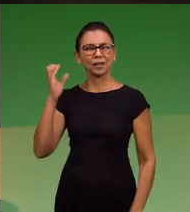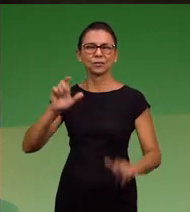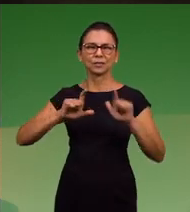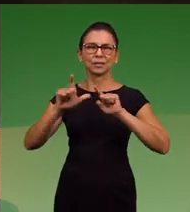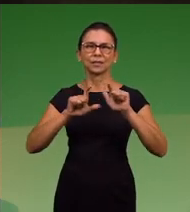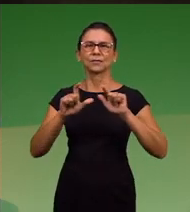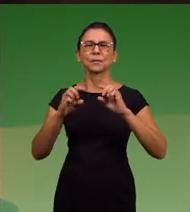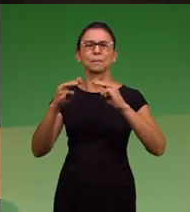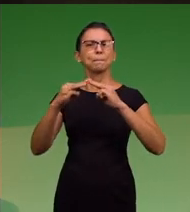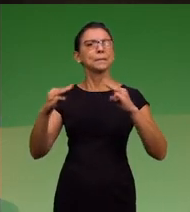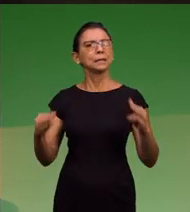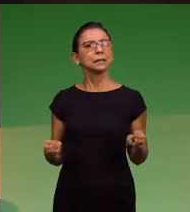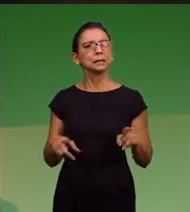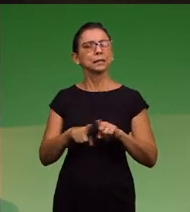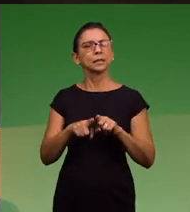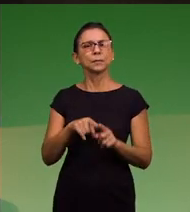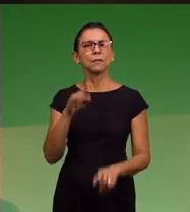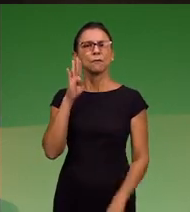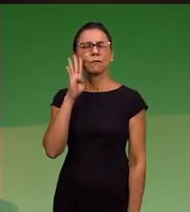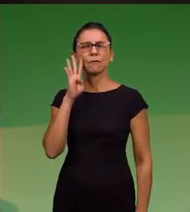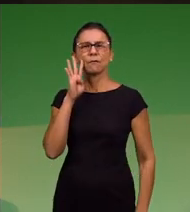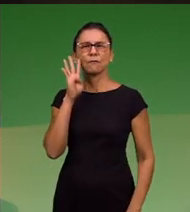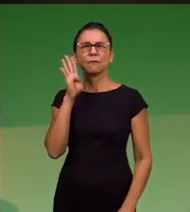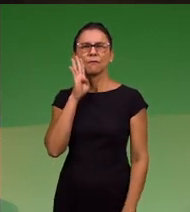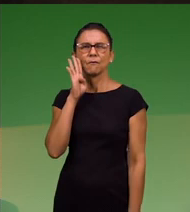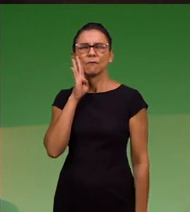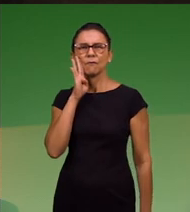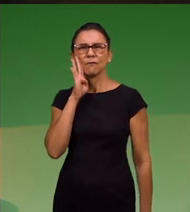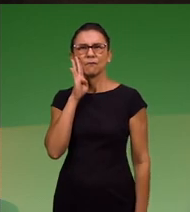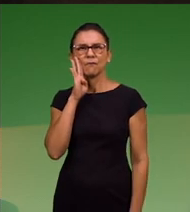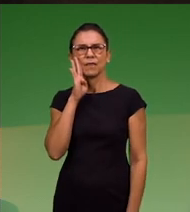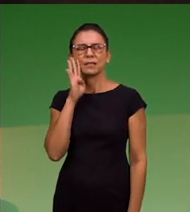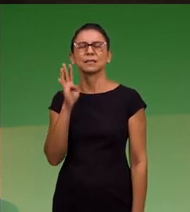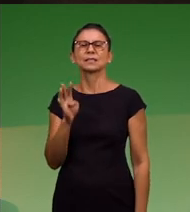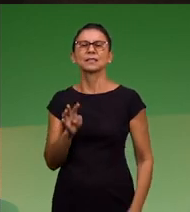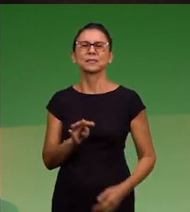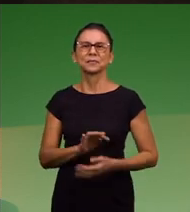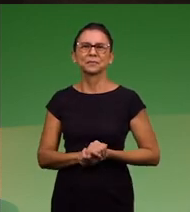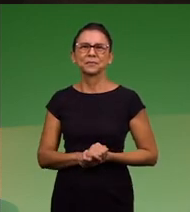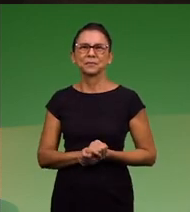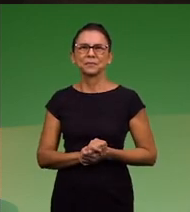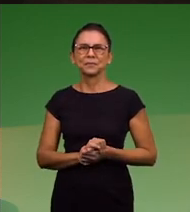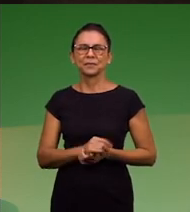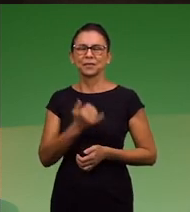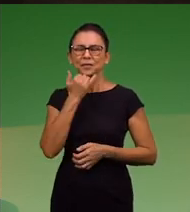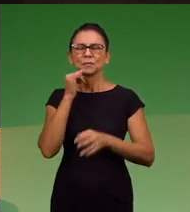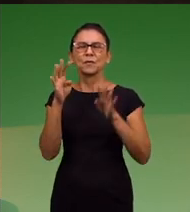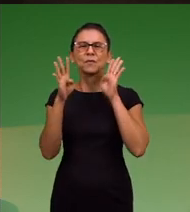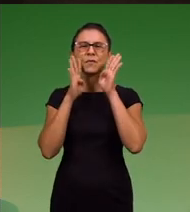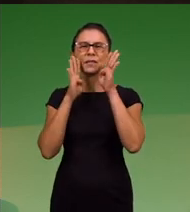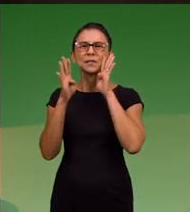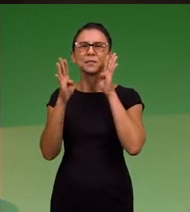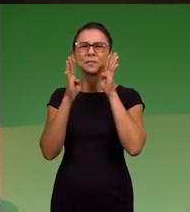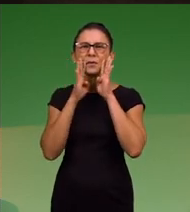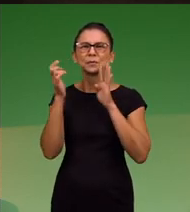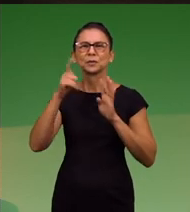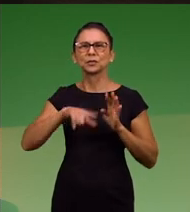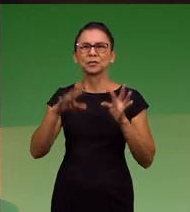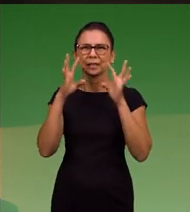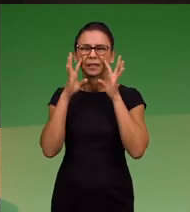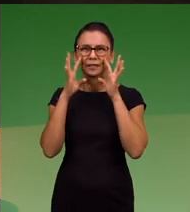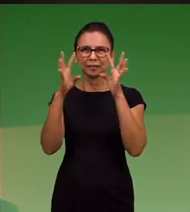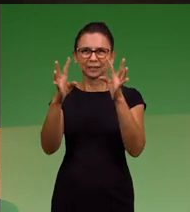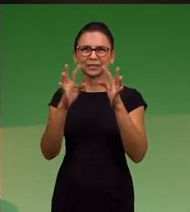TV Web Manaim, também pelo Facebook da Rádio Manaim, assistindo a mais uma edição do programa Conversas